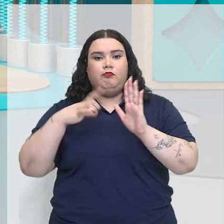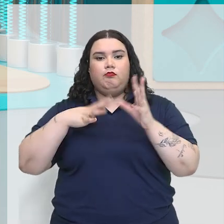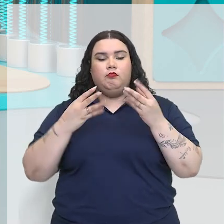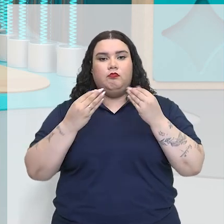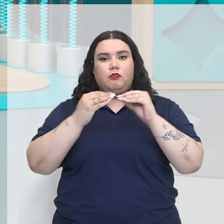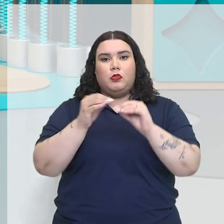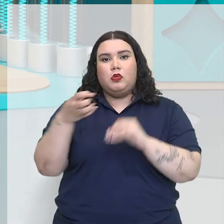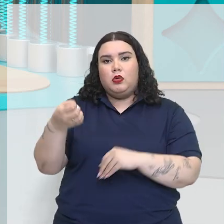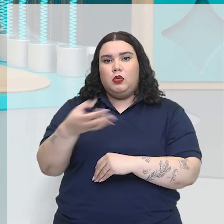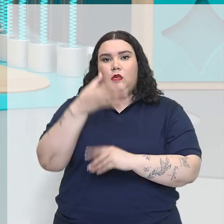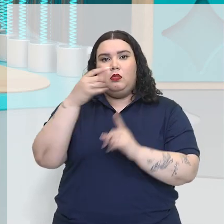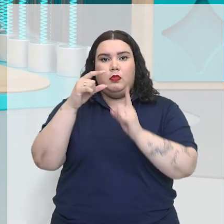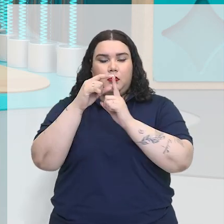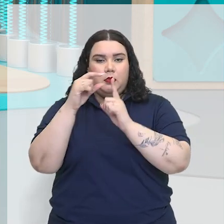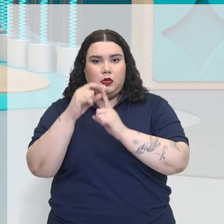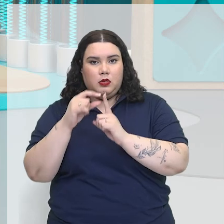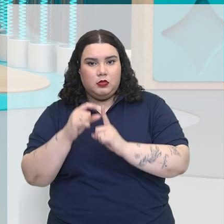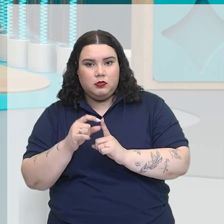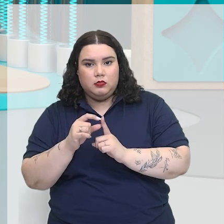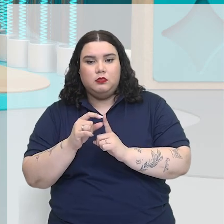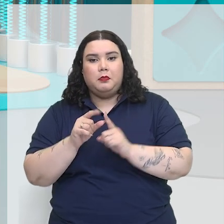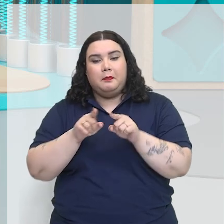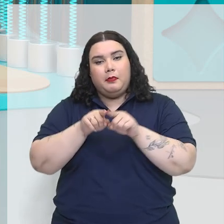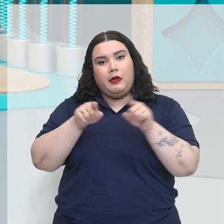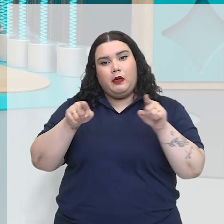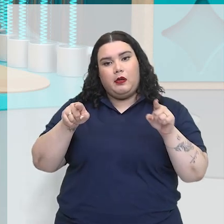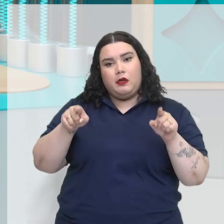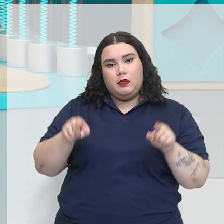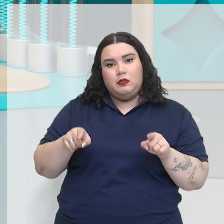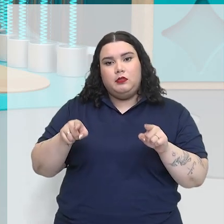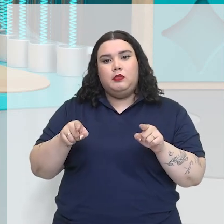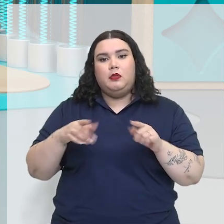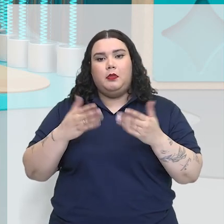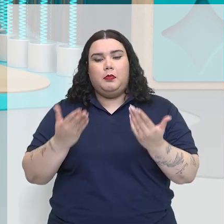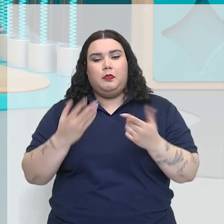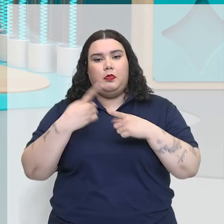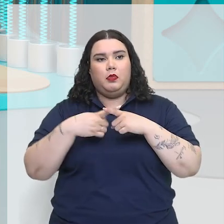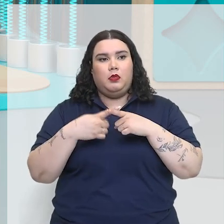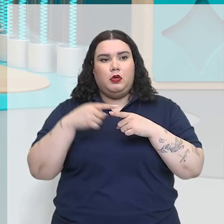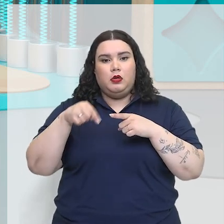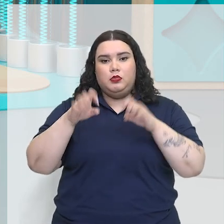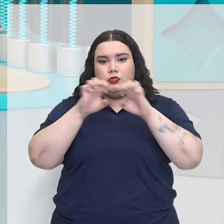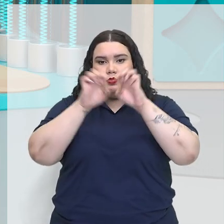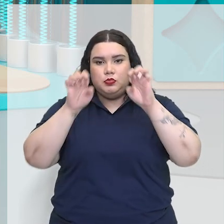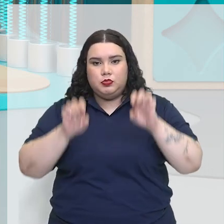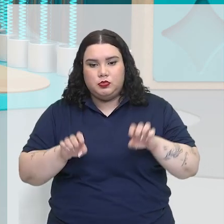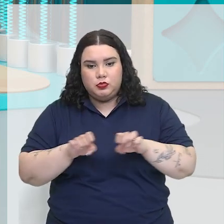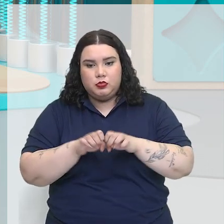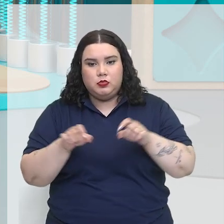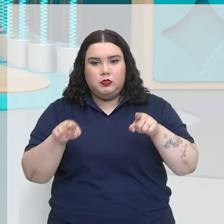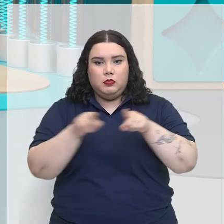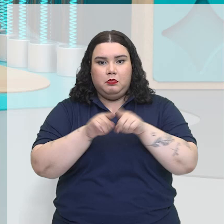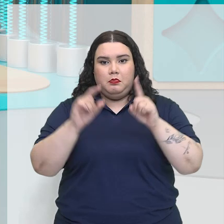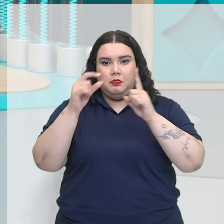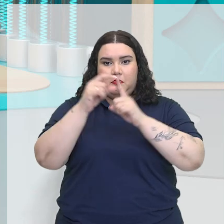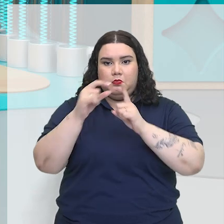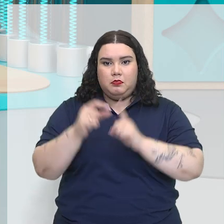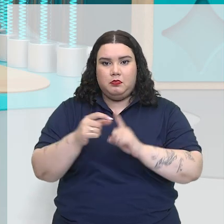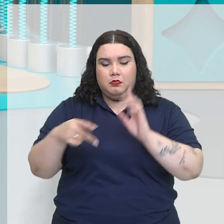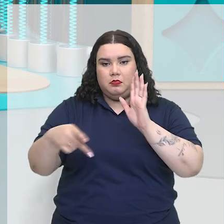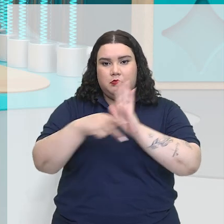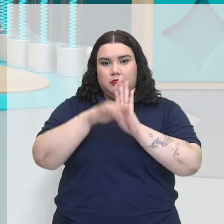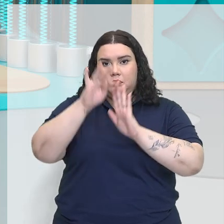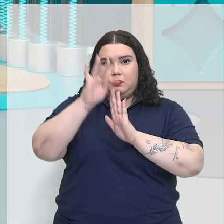novas palavras, né? Mas, devido à estrutura e às palavras daquele texto, a gente